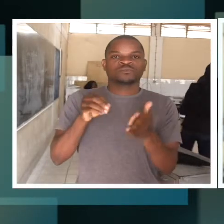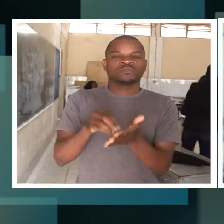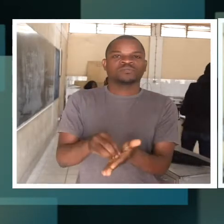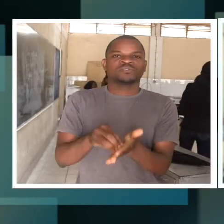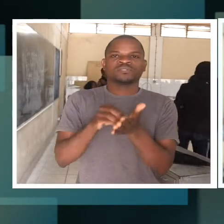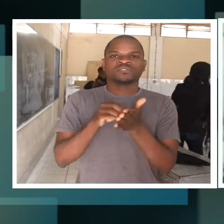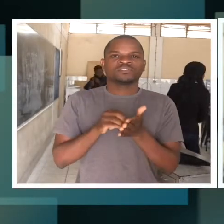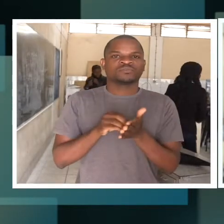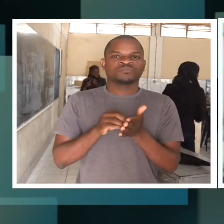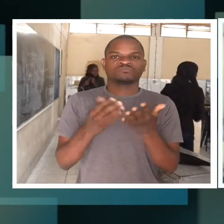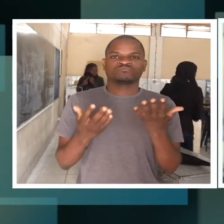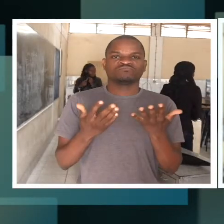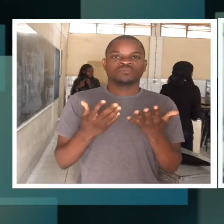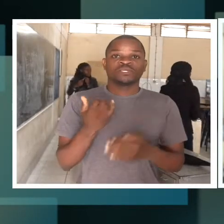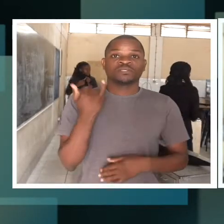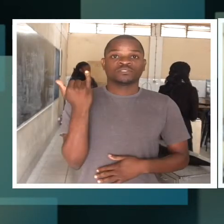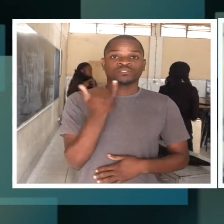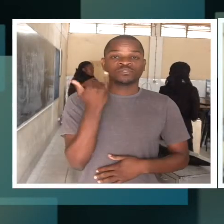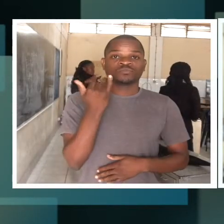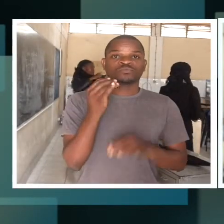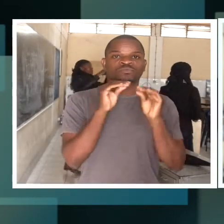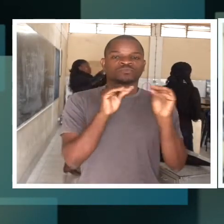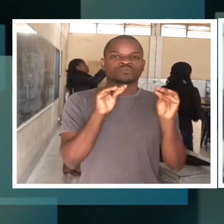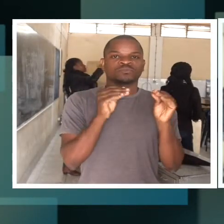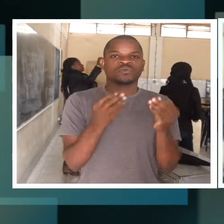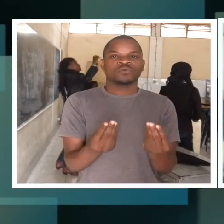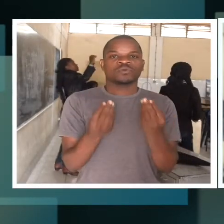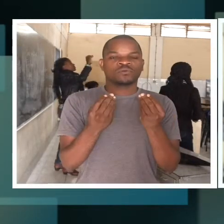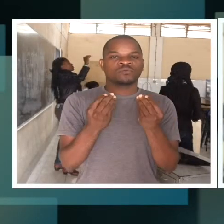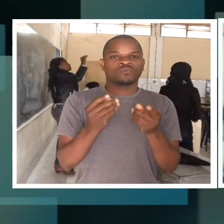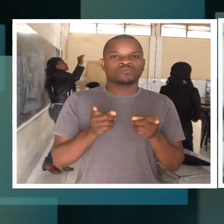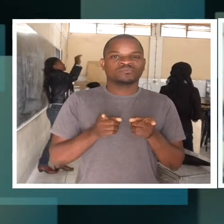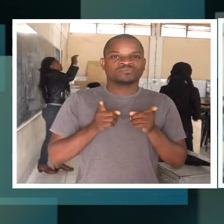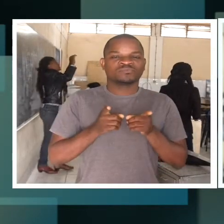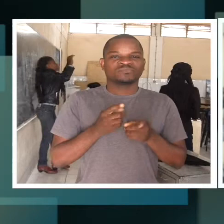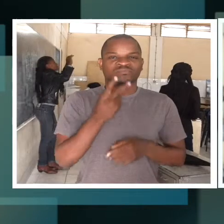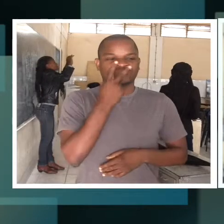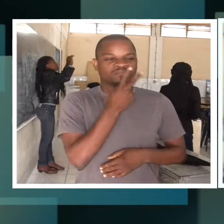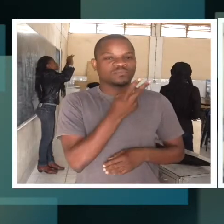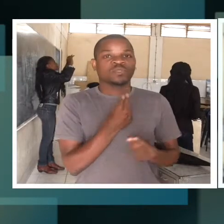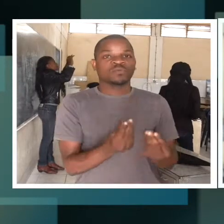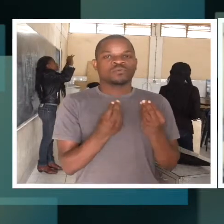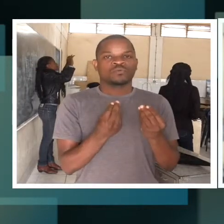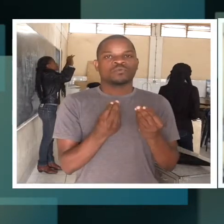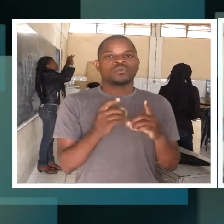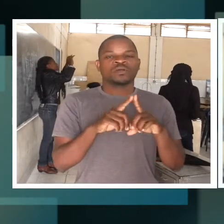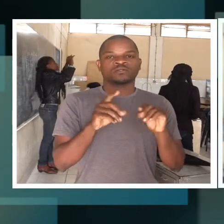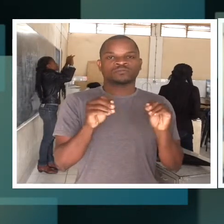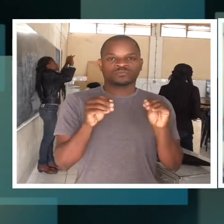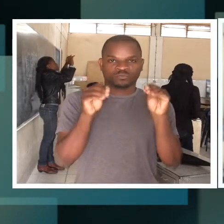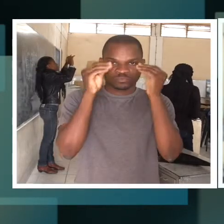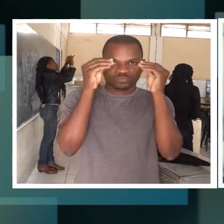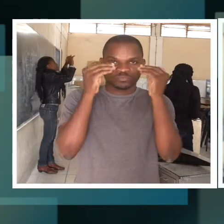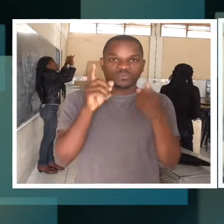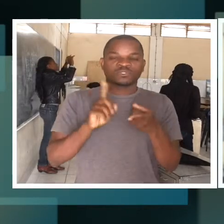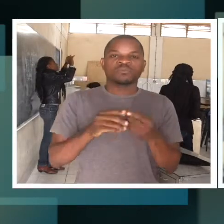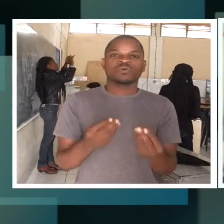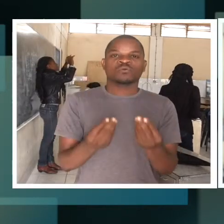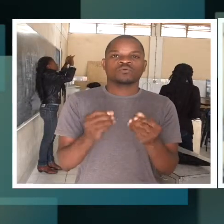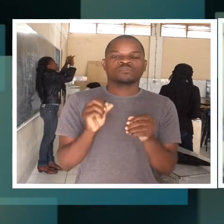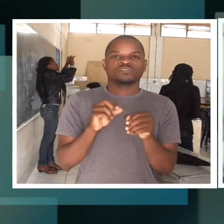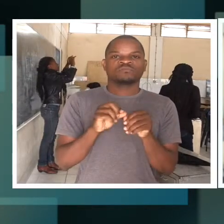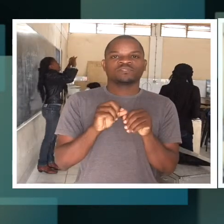quanto ao acesso às instituições de ensino. Como é que a rapariga é vista neste quesito de